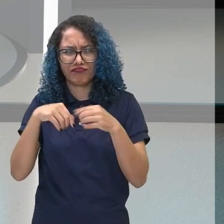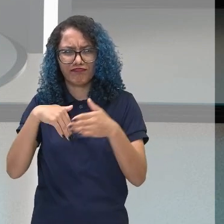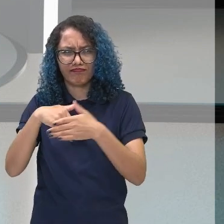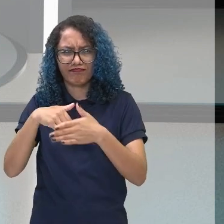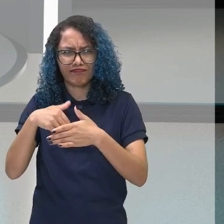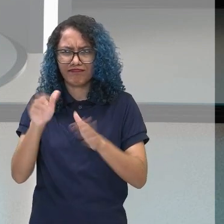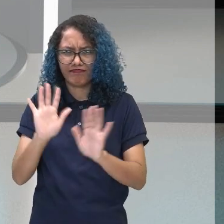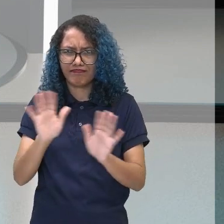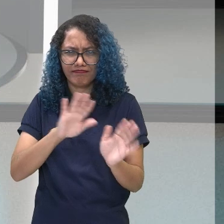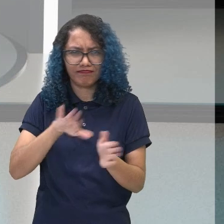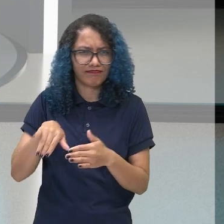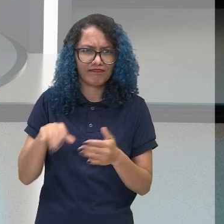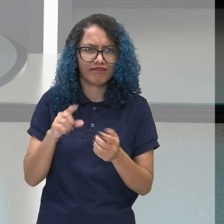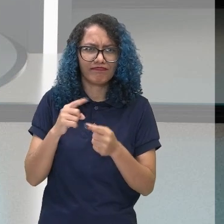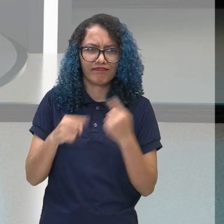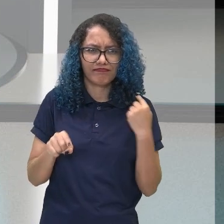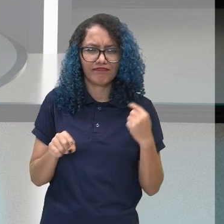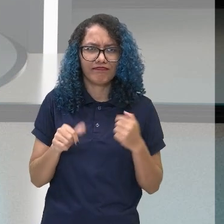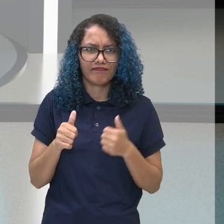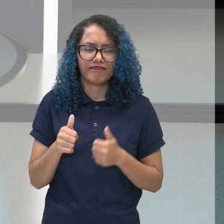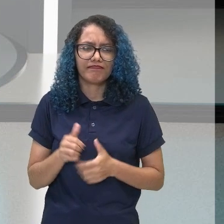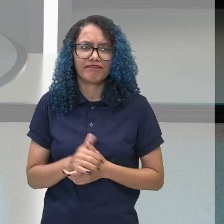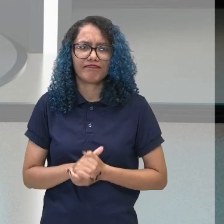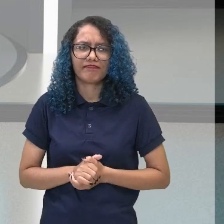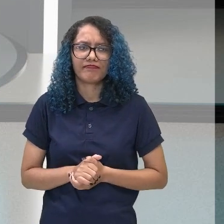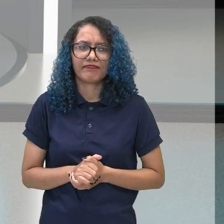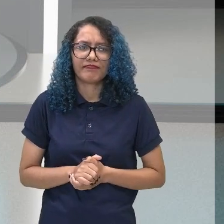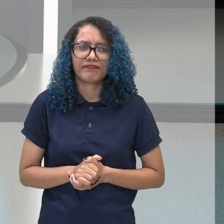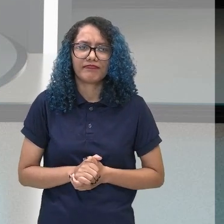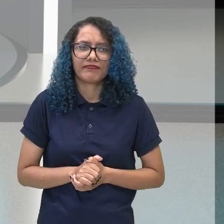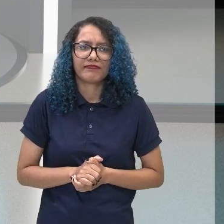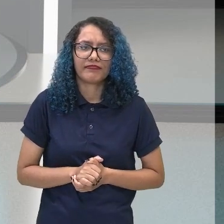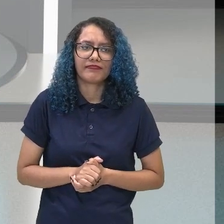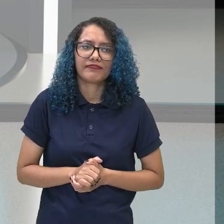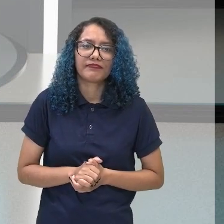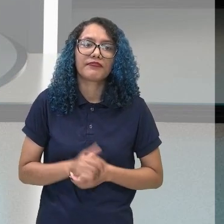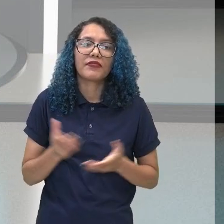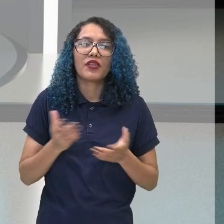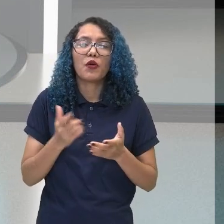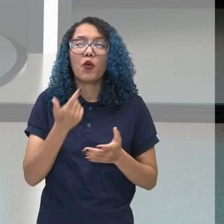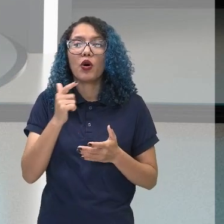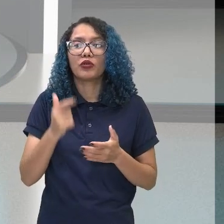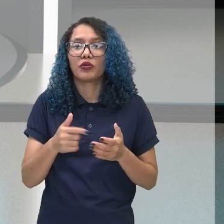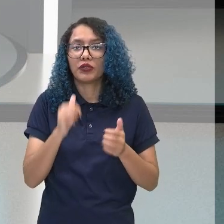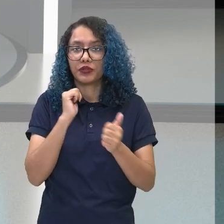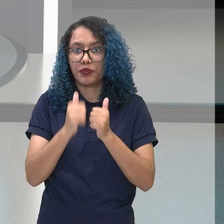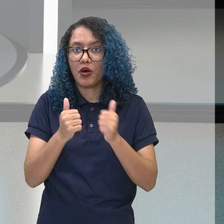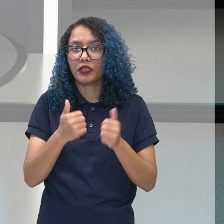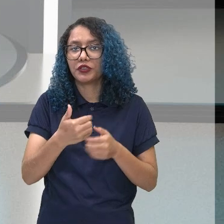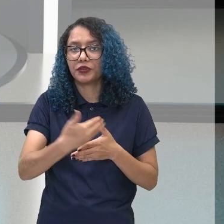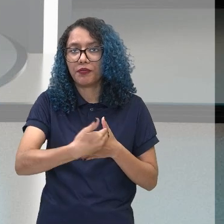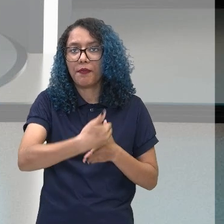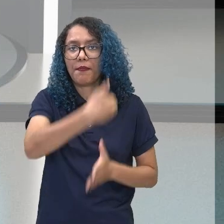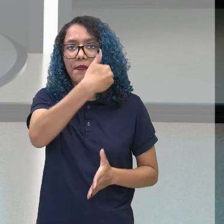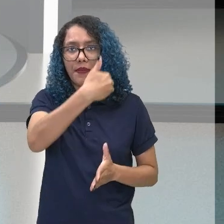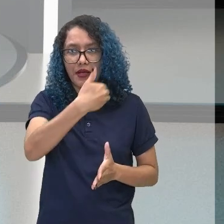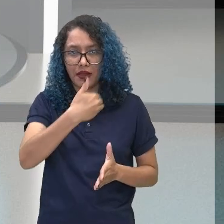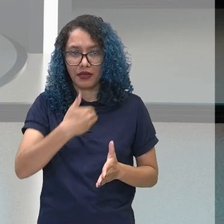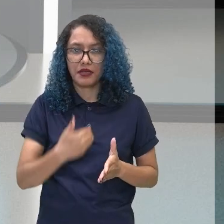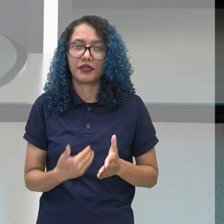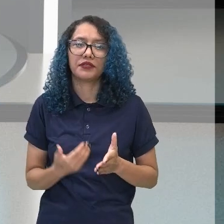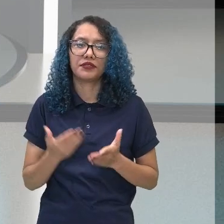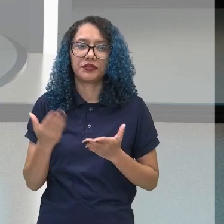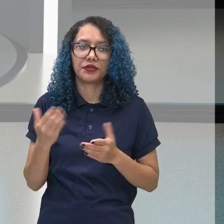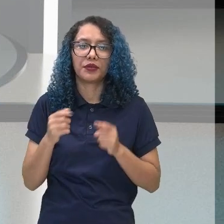ali o futsal, não faz parte dessa categoria. A gente vai ter também os esportes de parede, olha só. Nesse, a bola rebate